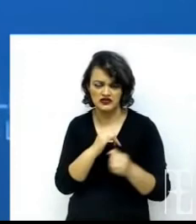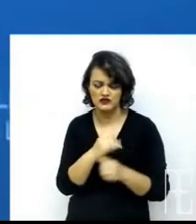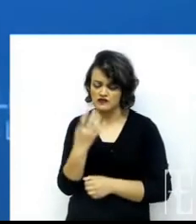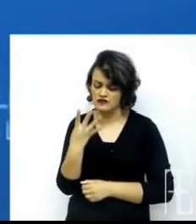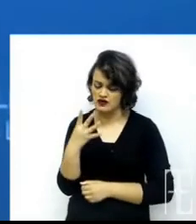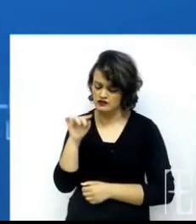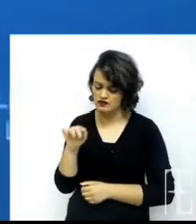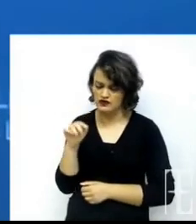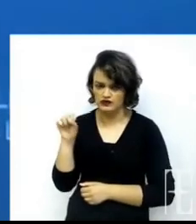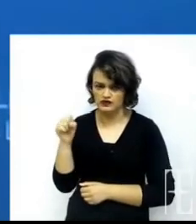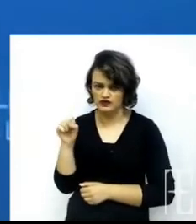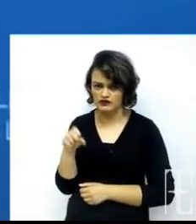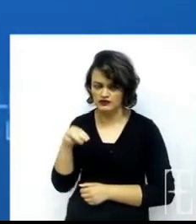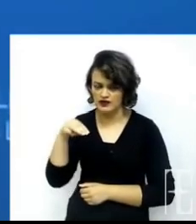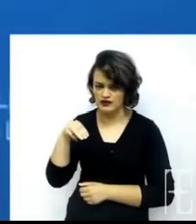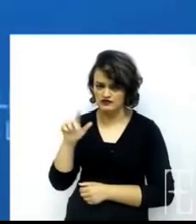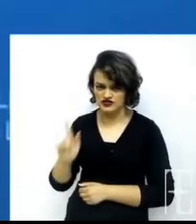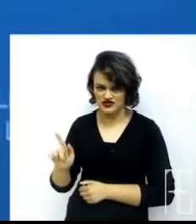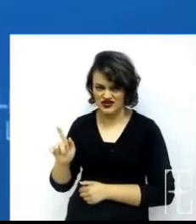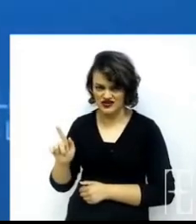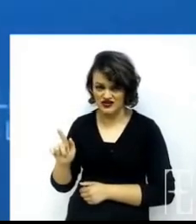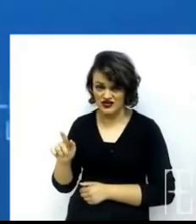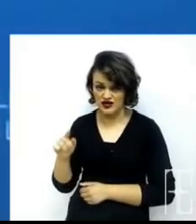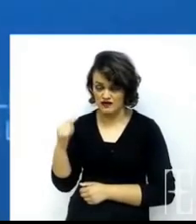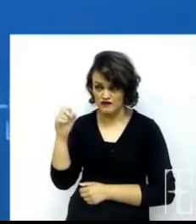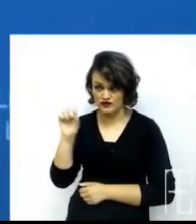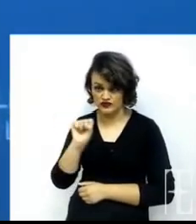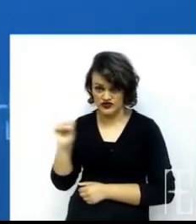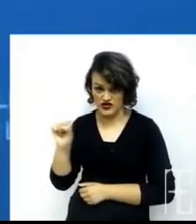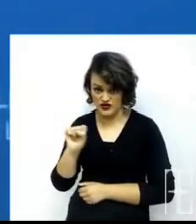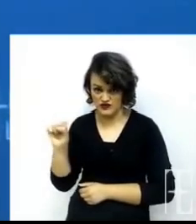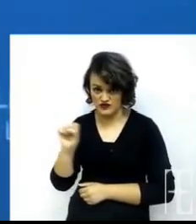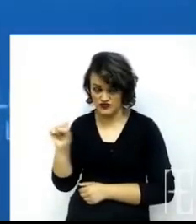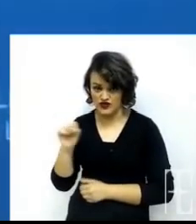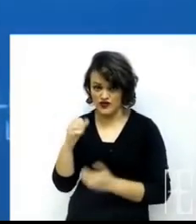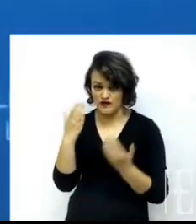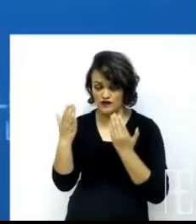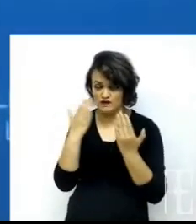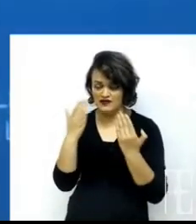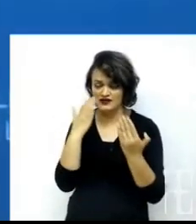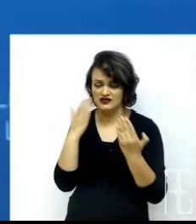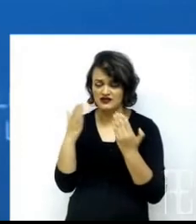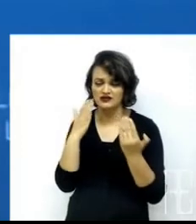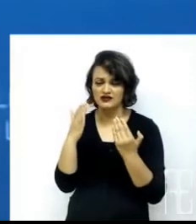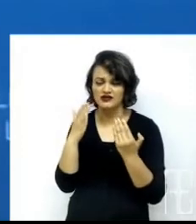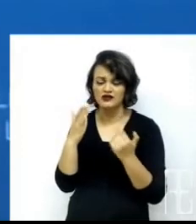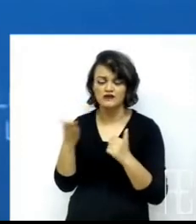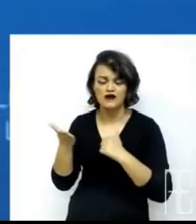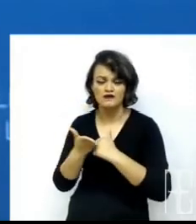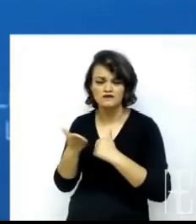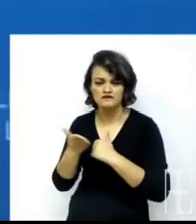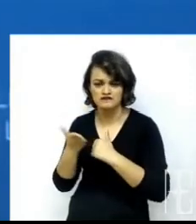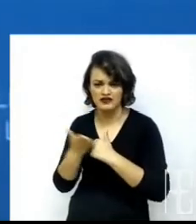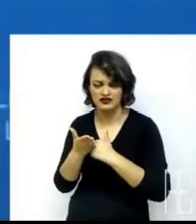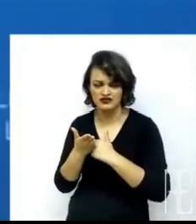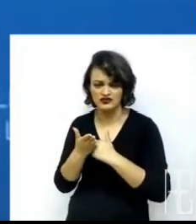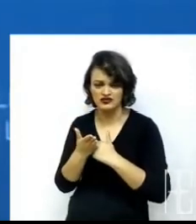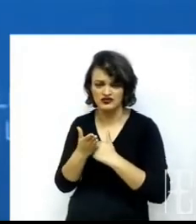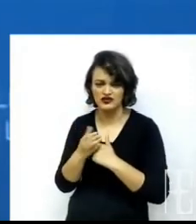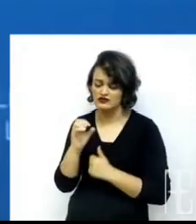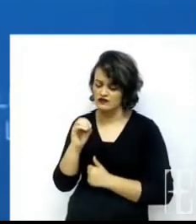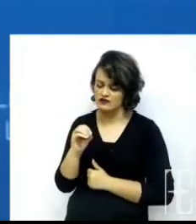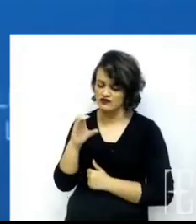4,8 megabits por segundo, em comparação com a média da